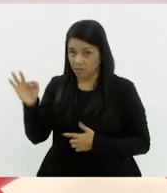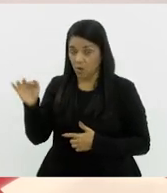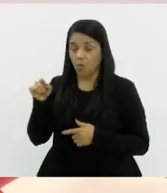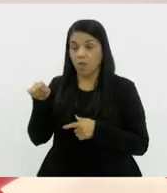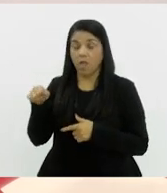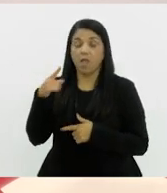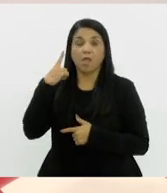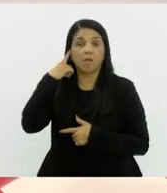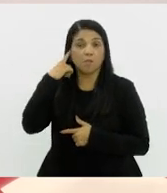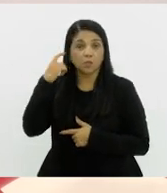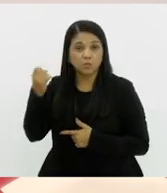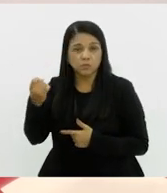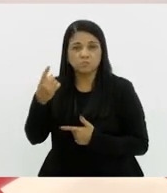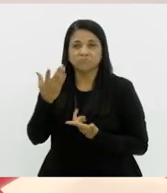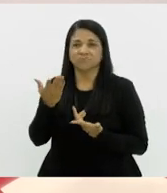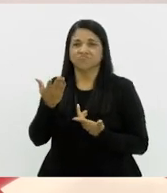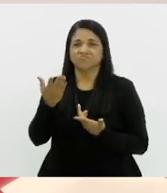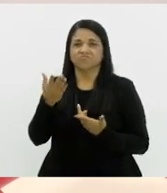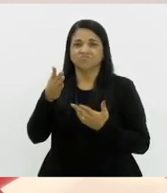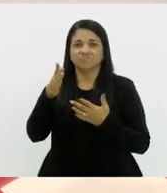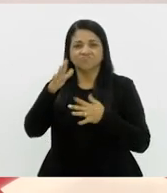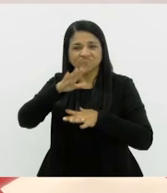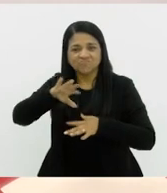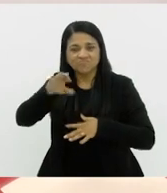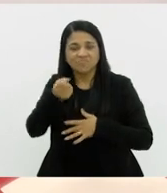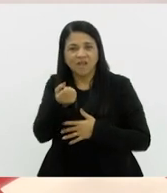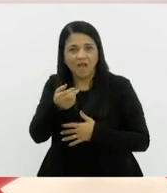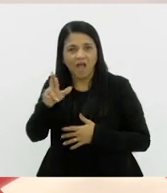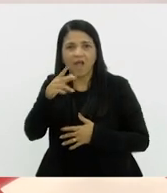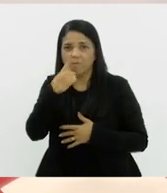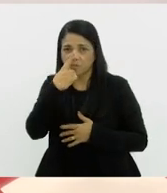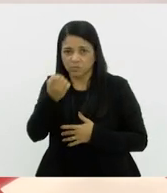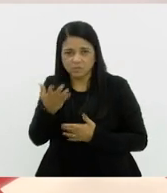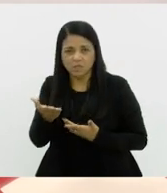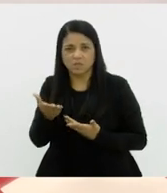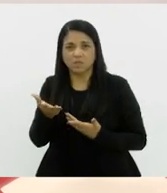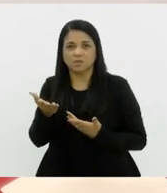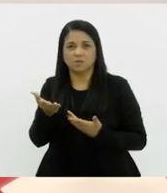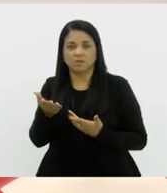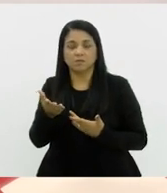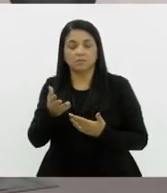poluição, outros elementos, né, que podem constar do TAC. O doutor Sérgio,